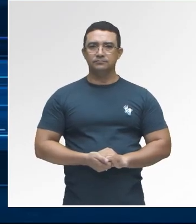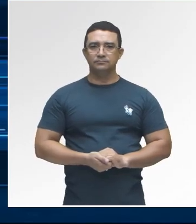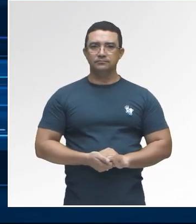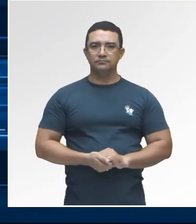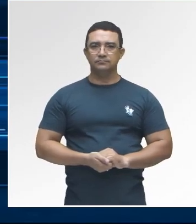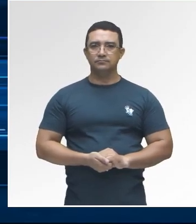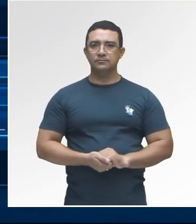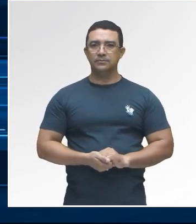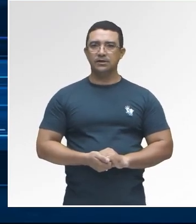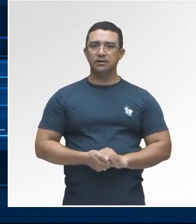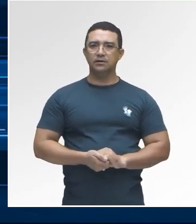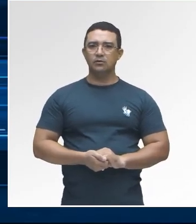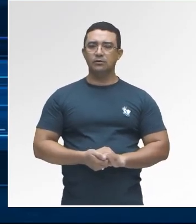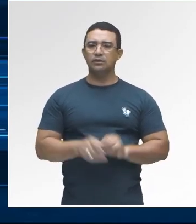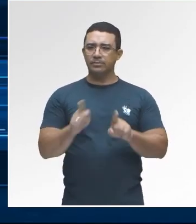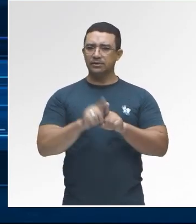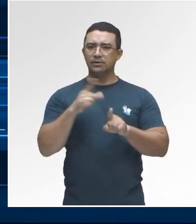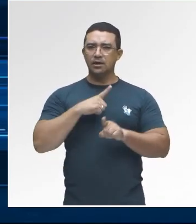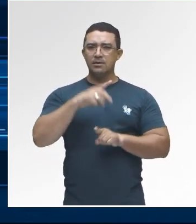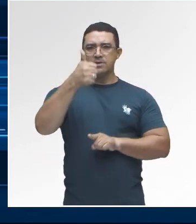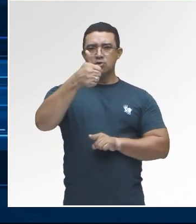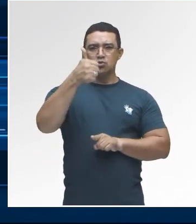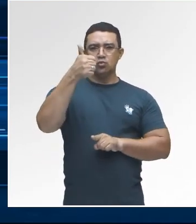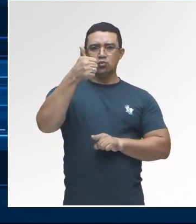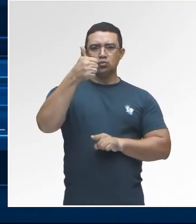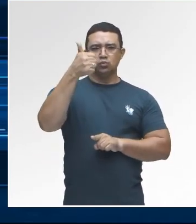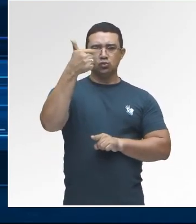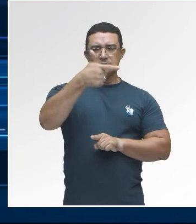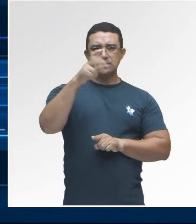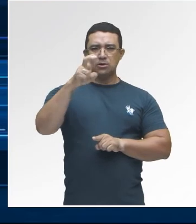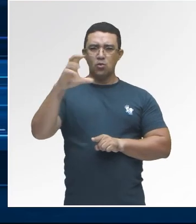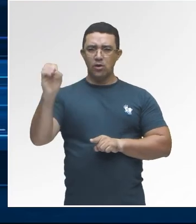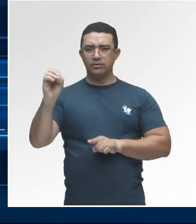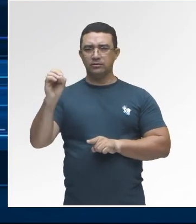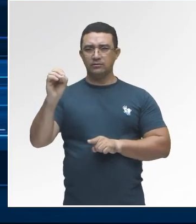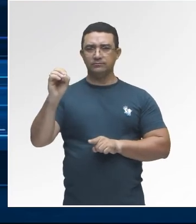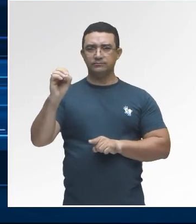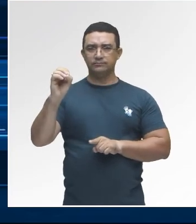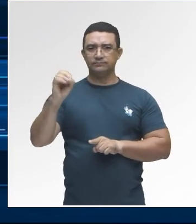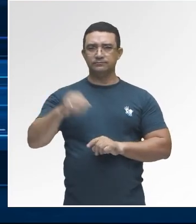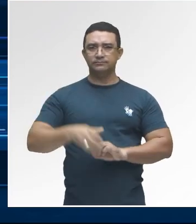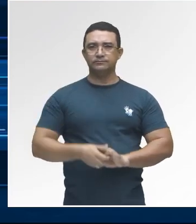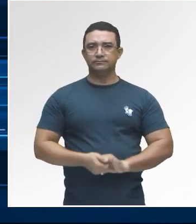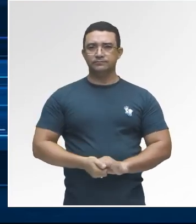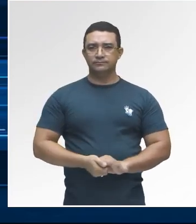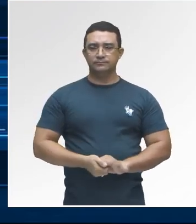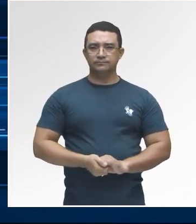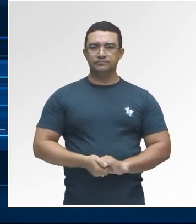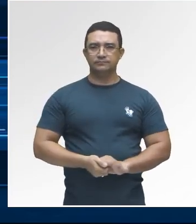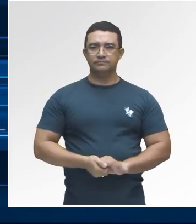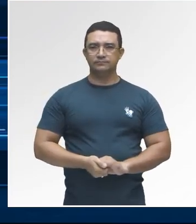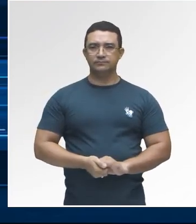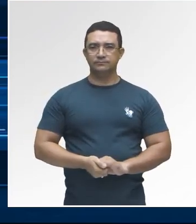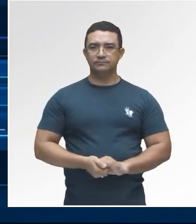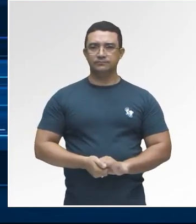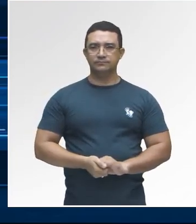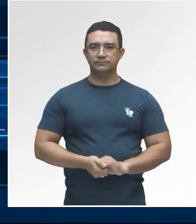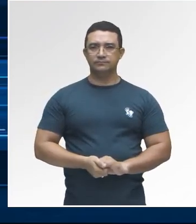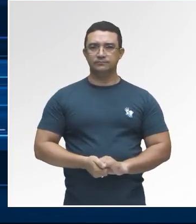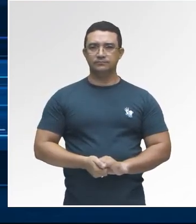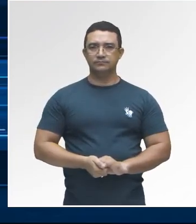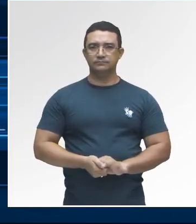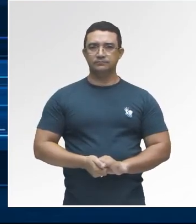tem um número lá em cima, ó, 1250, 1000. O que mais? Vamos ver